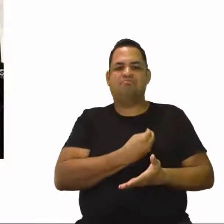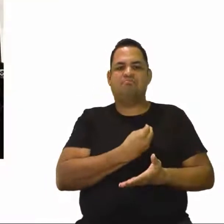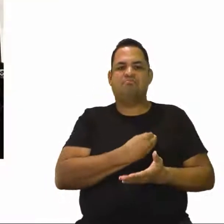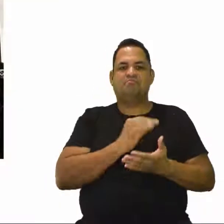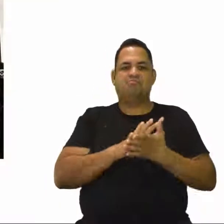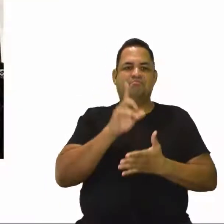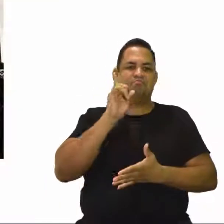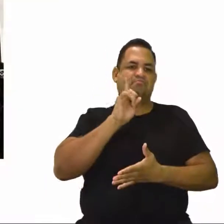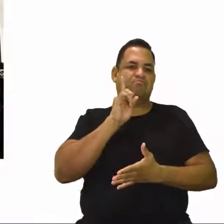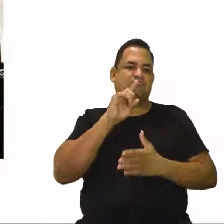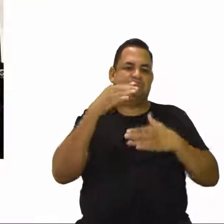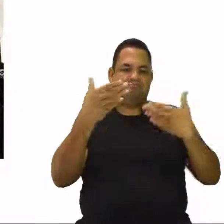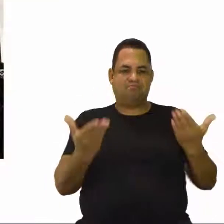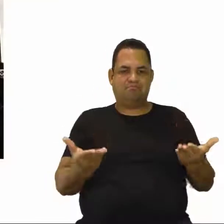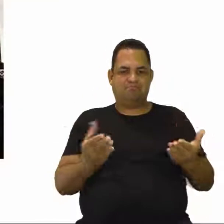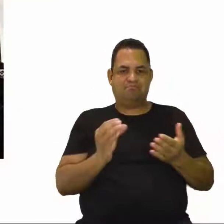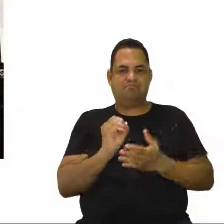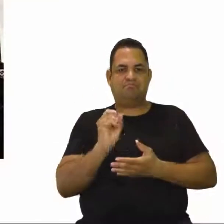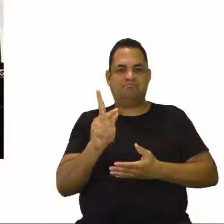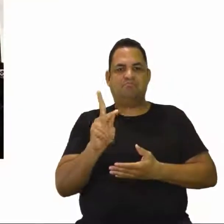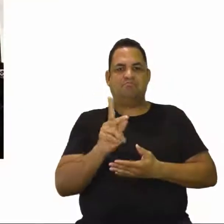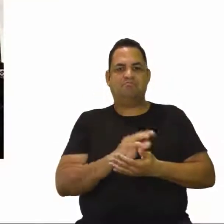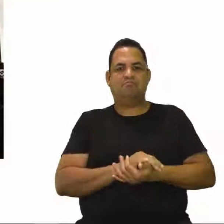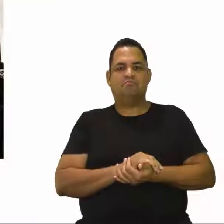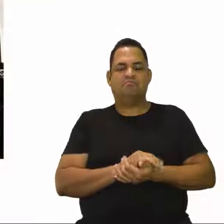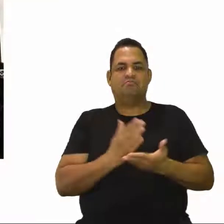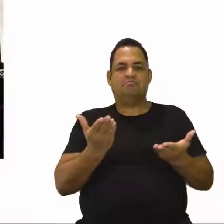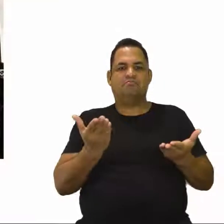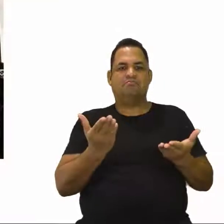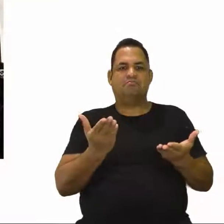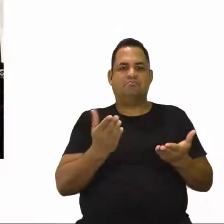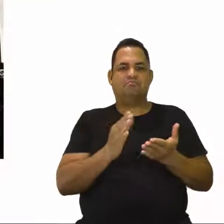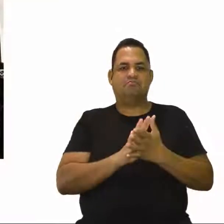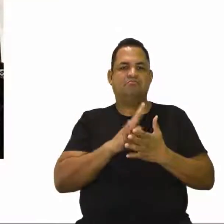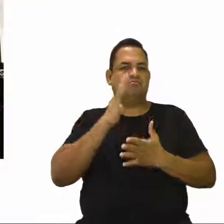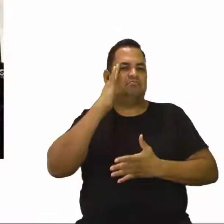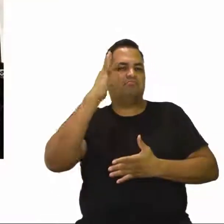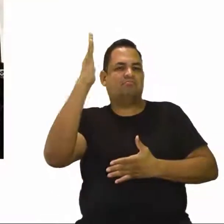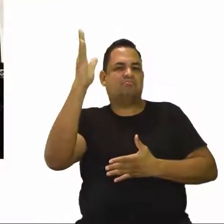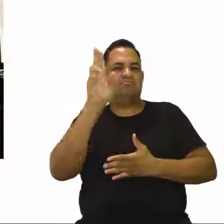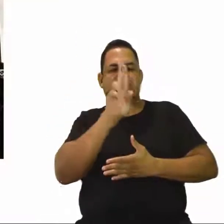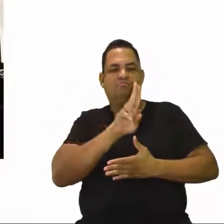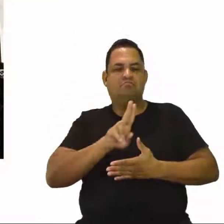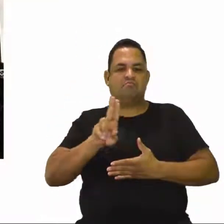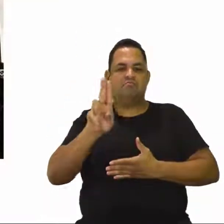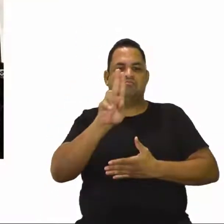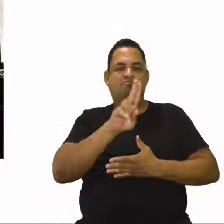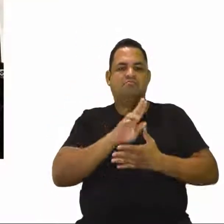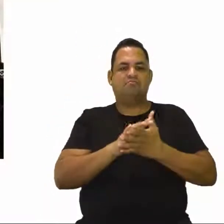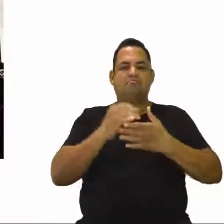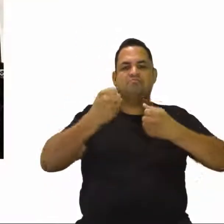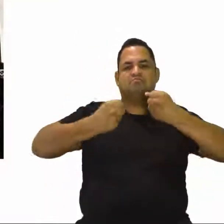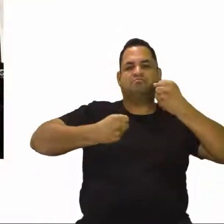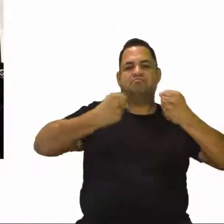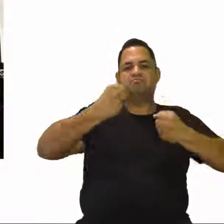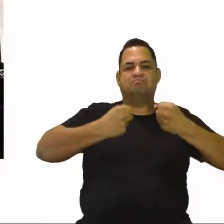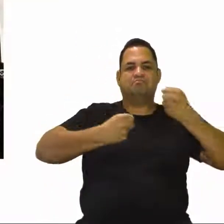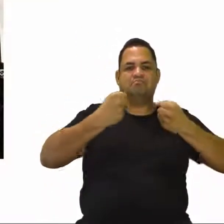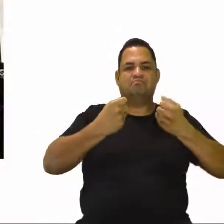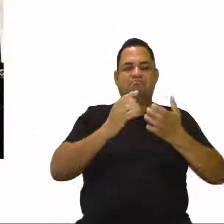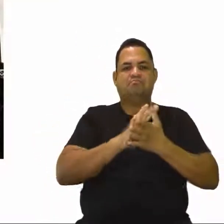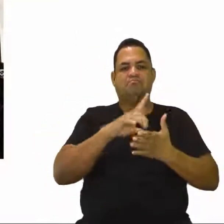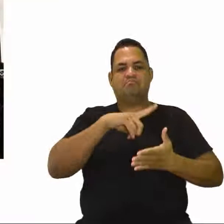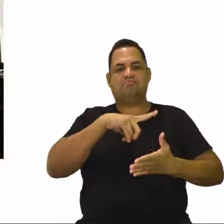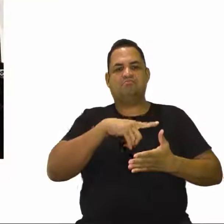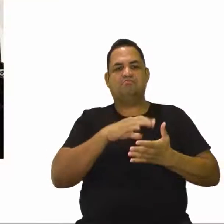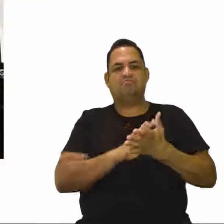pelos americanos. Ok? Claro, o sonho de consumo era o automóvel. Então eu tenho a